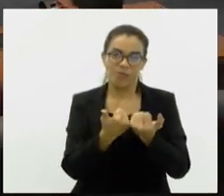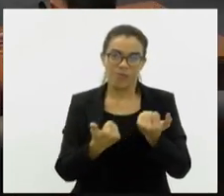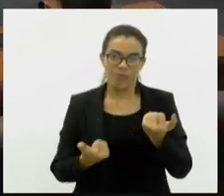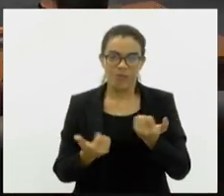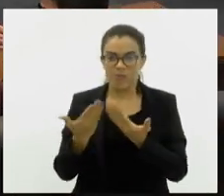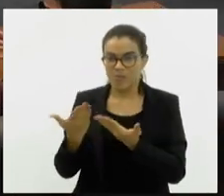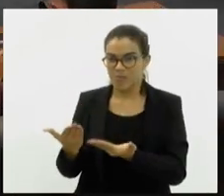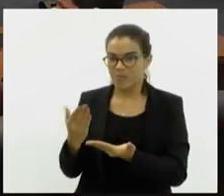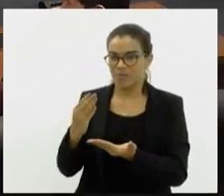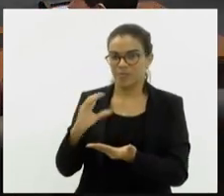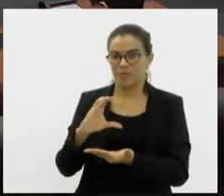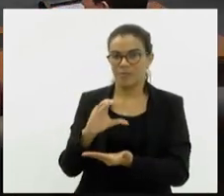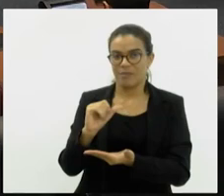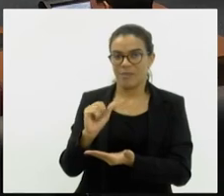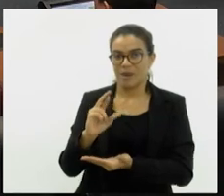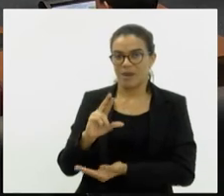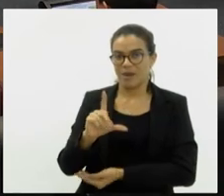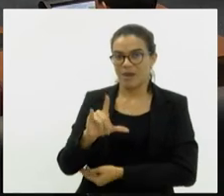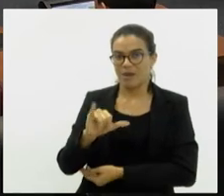deputado Carlinhos BNH.